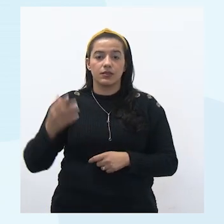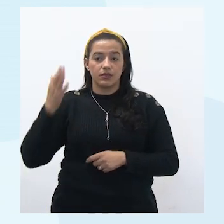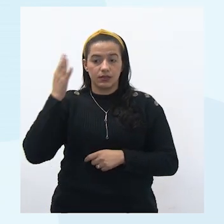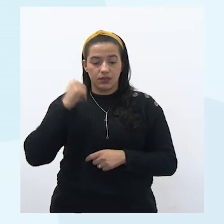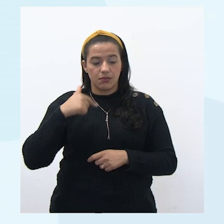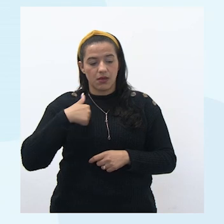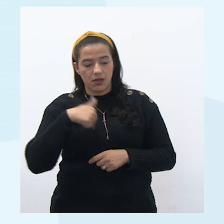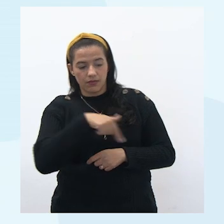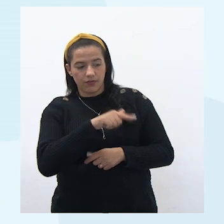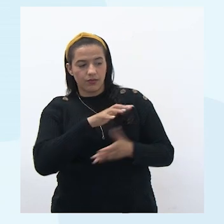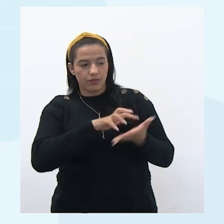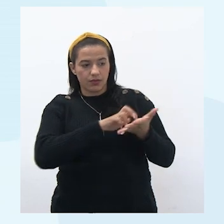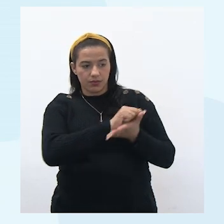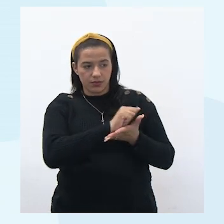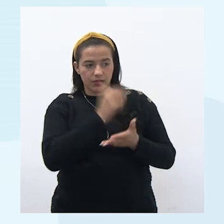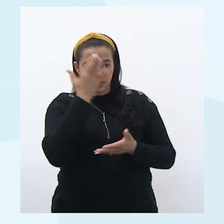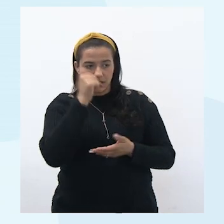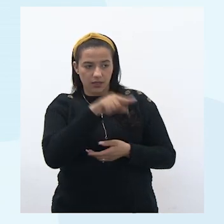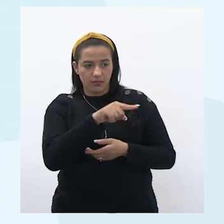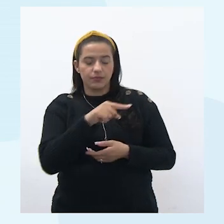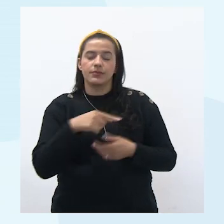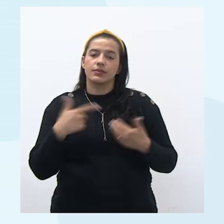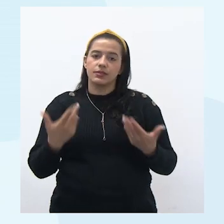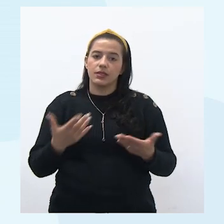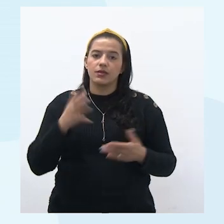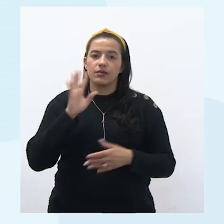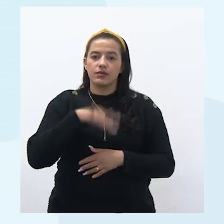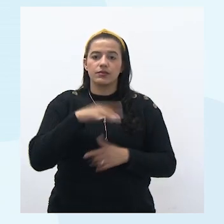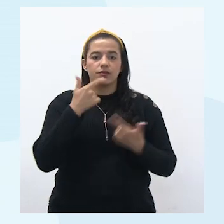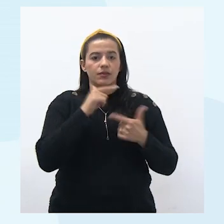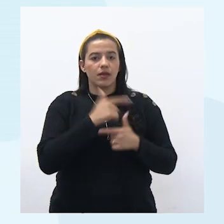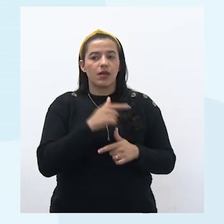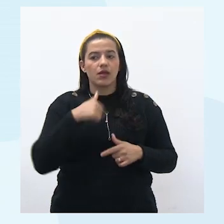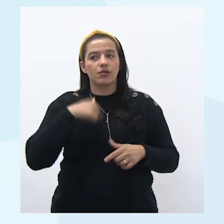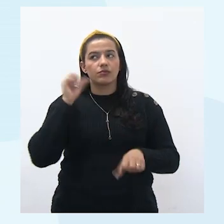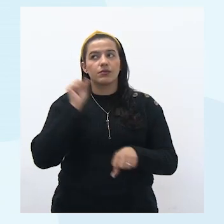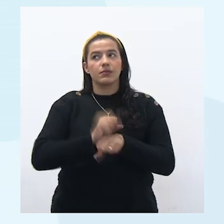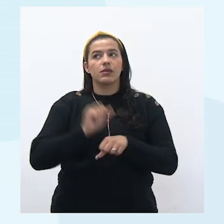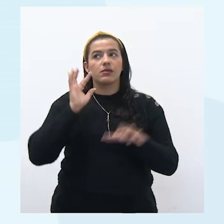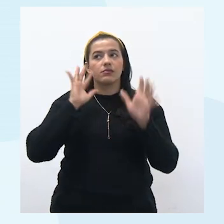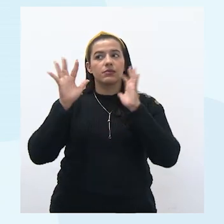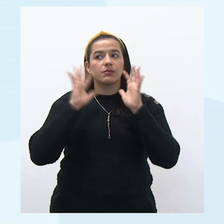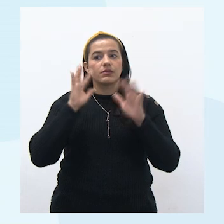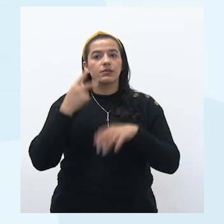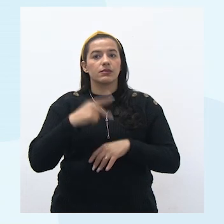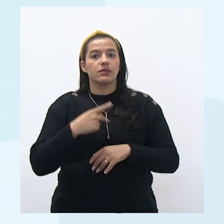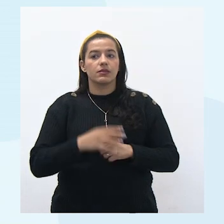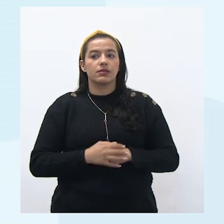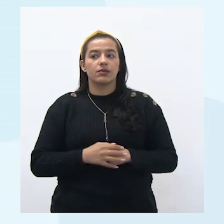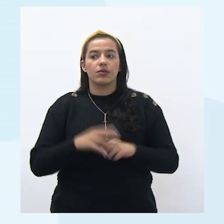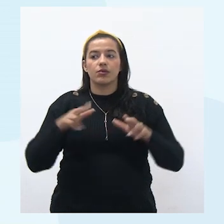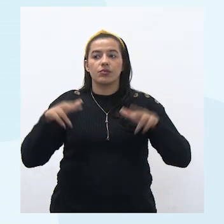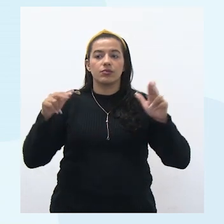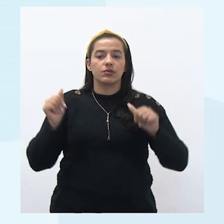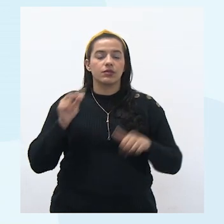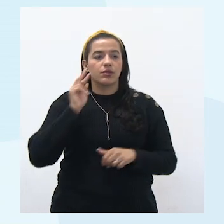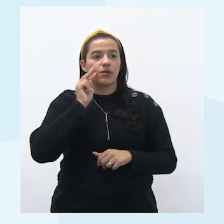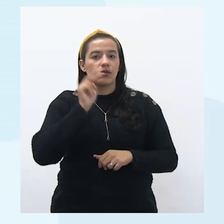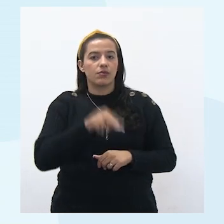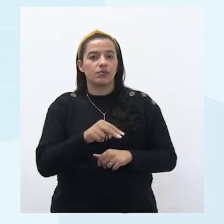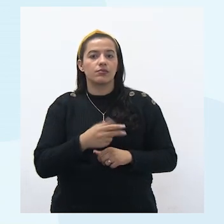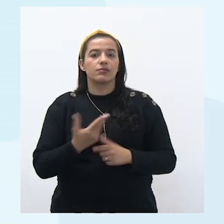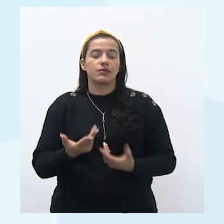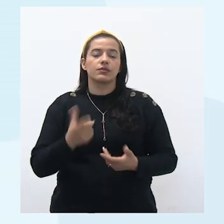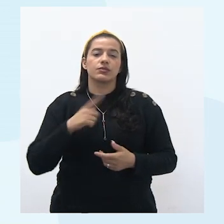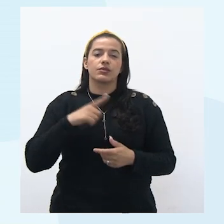preencher lá aquele negócio da rubrica? E eu achei muito engraçado, porque eu nunca tinha parado para pensar sobre aquilo, ou eu nunca tinha parado para olhar, né? E